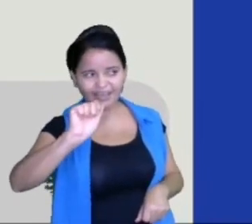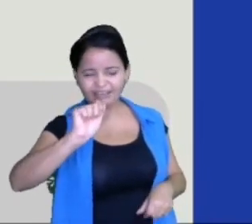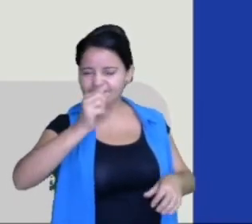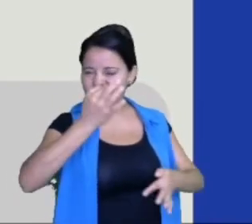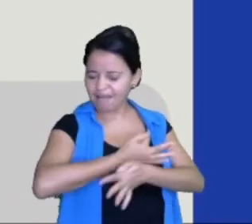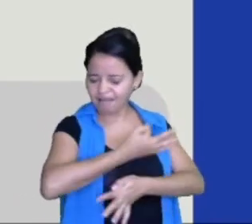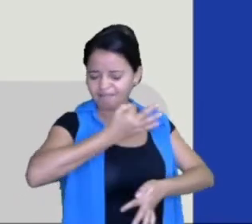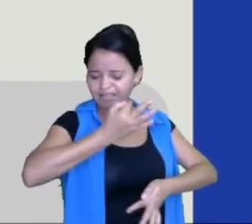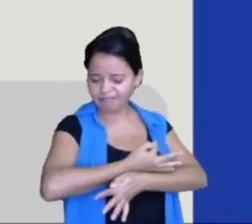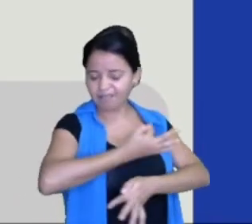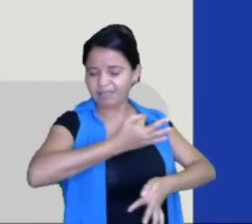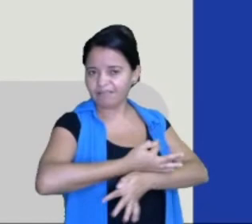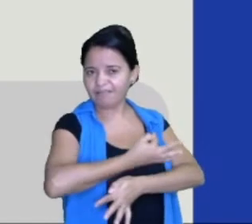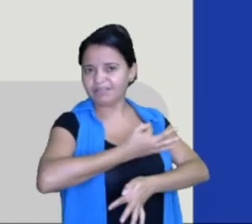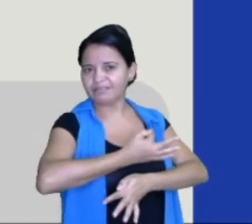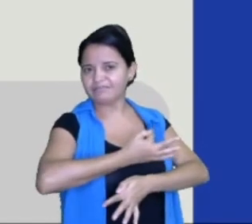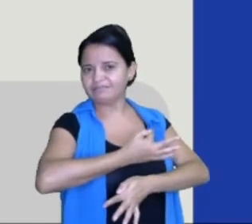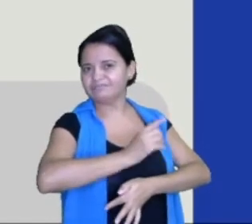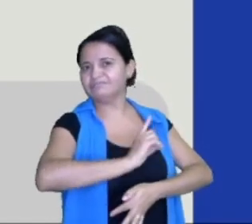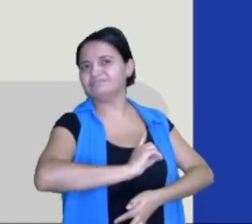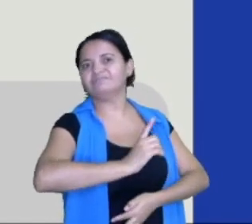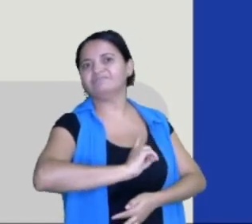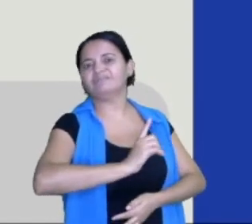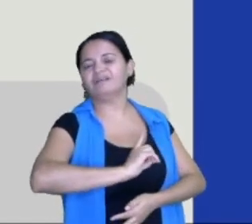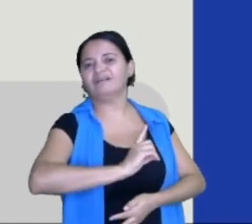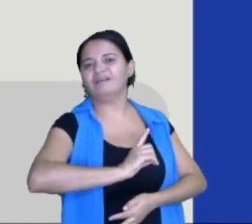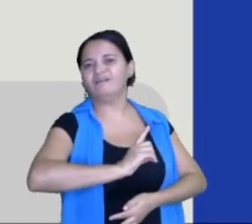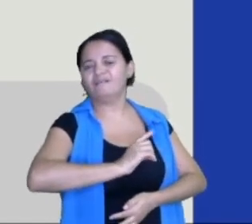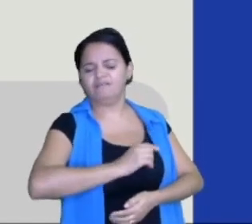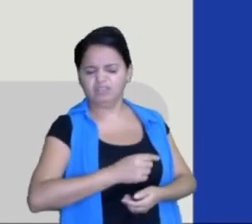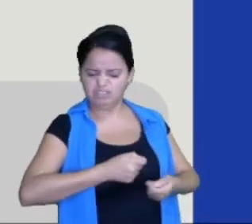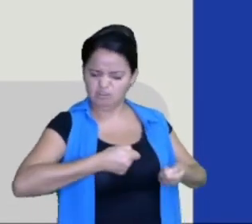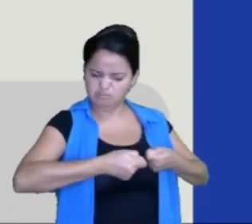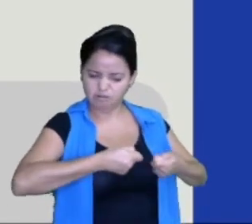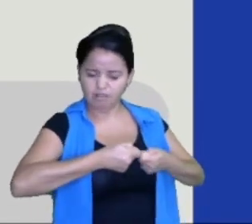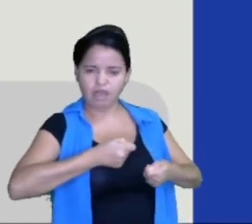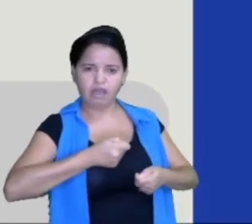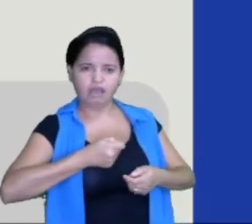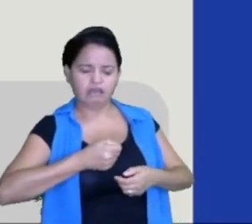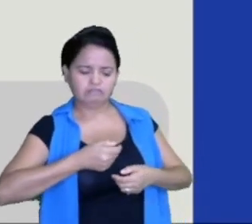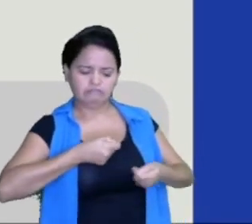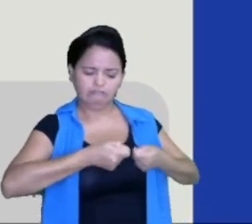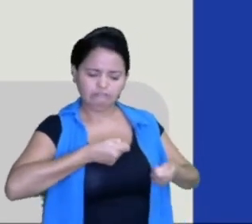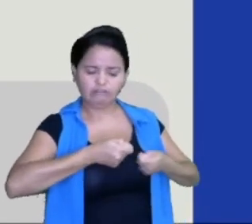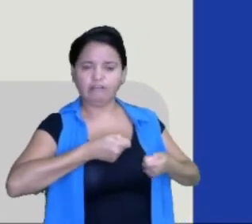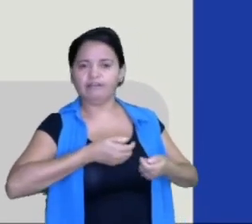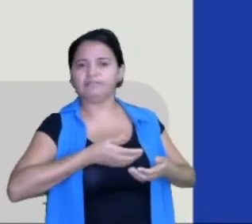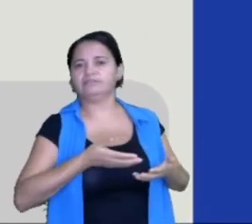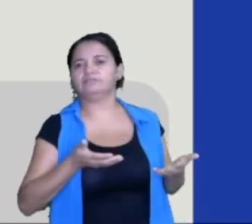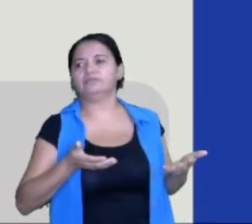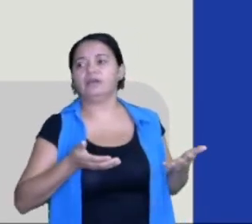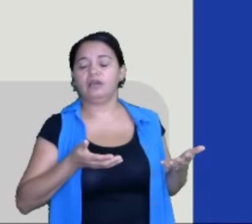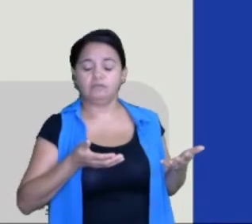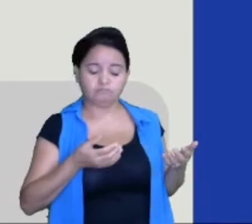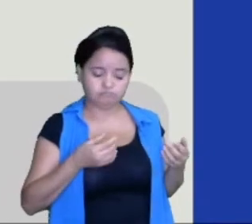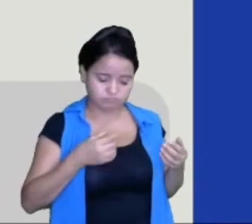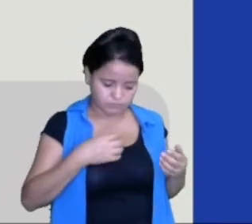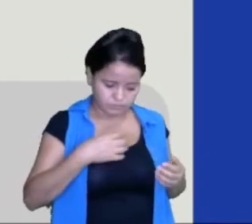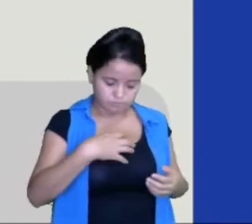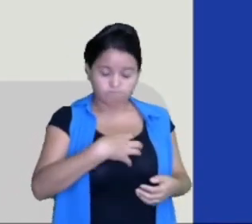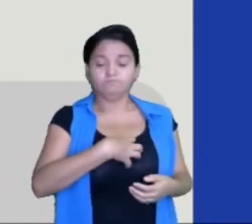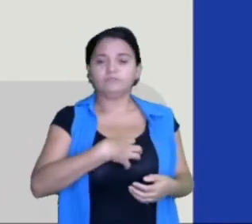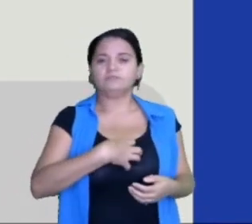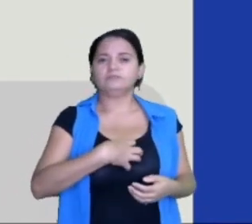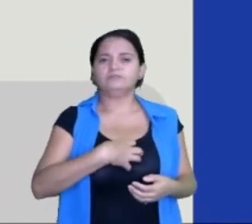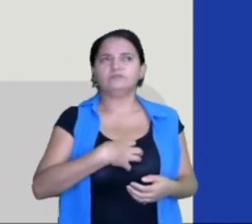condição de ser controlado pelos ingleses. Chegou a um ponto que eles gostariam de